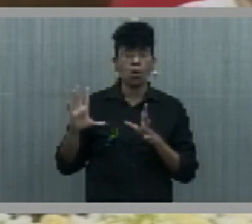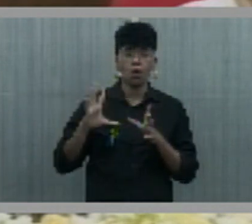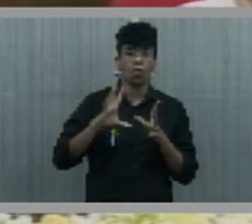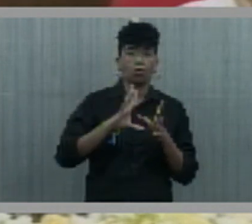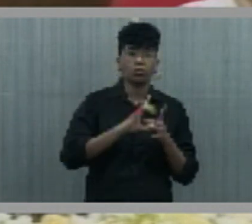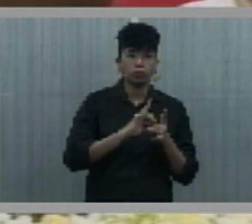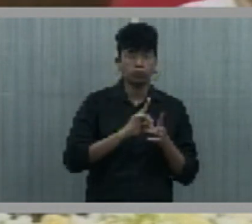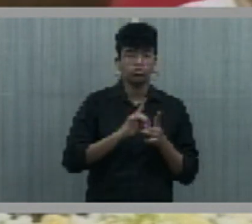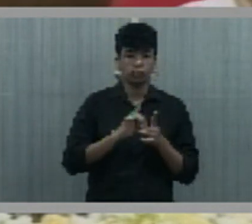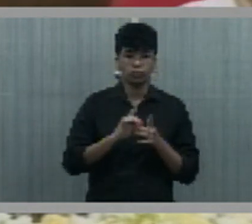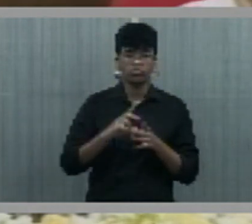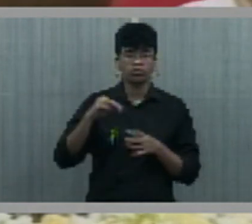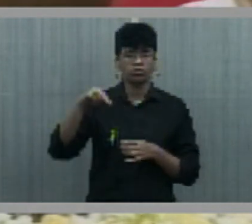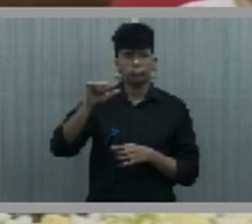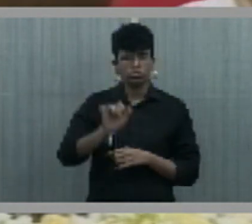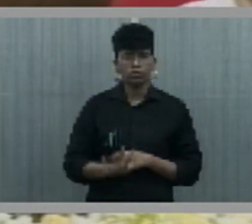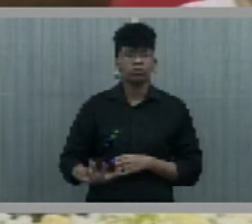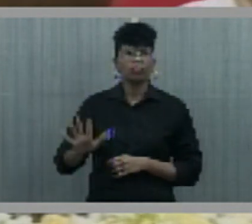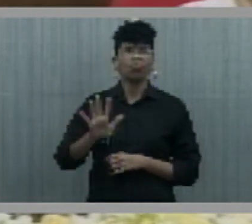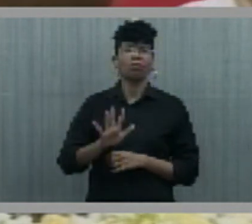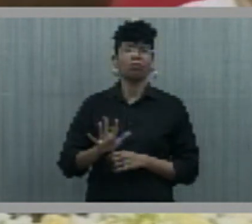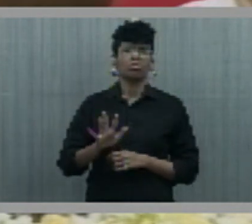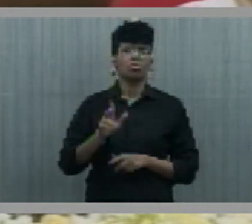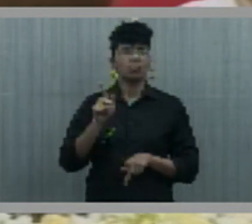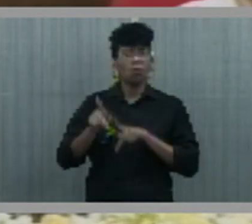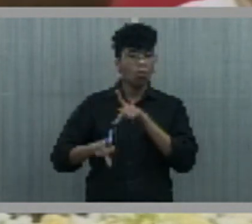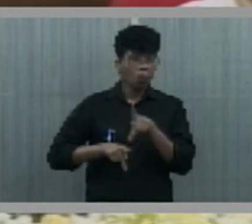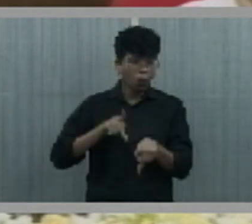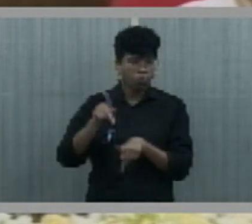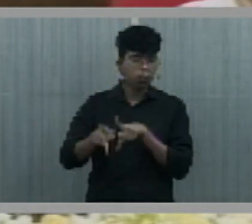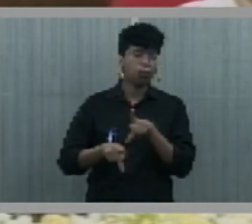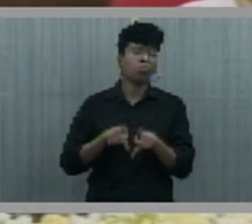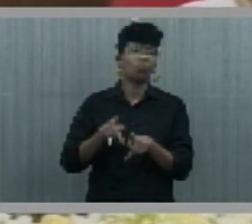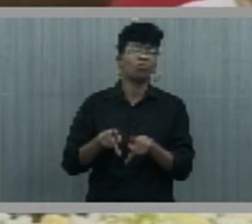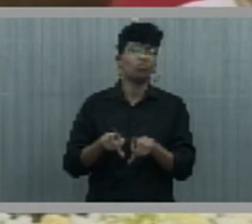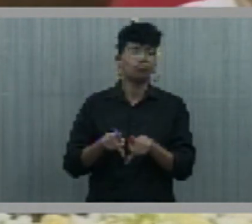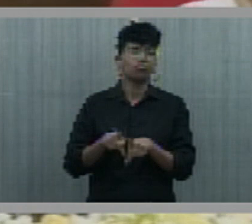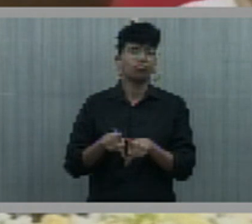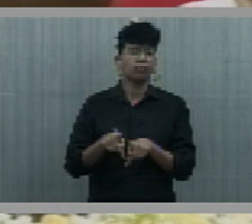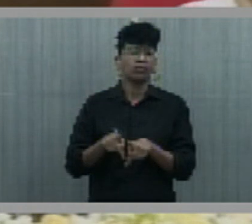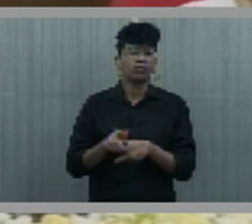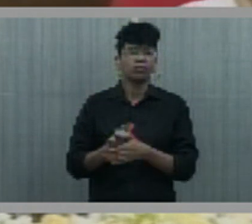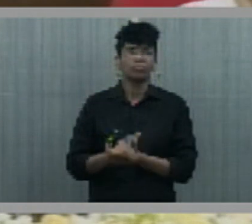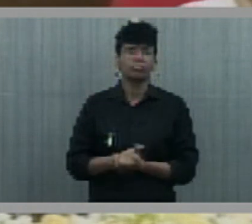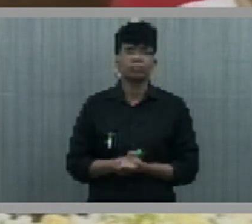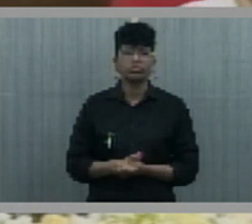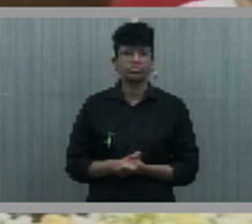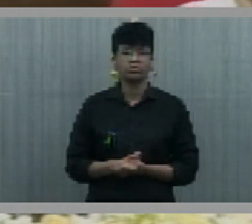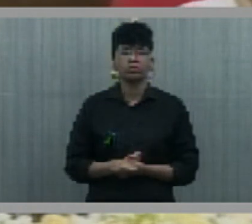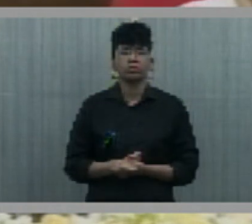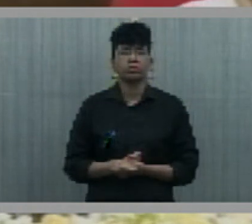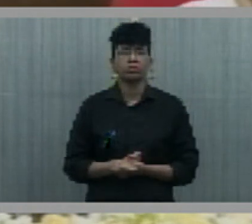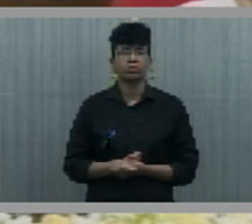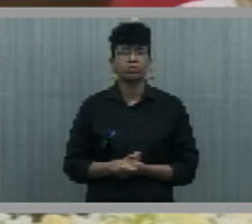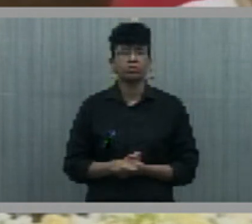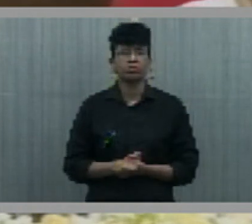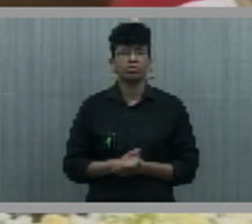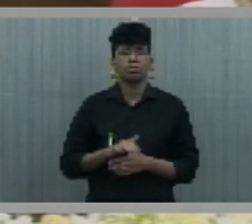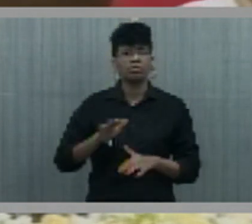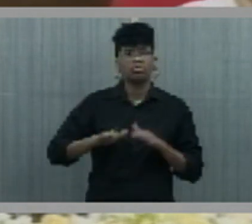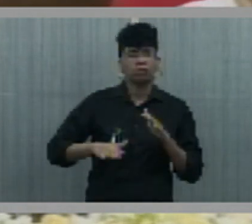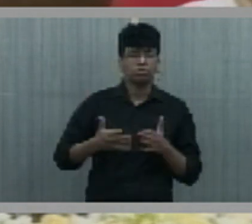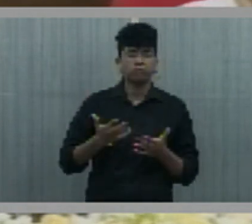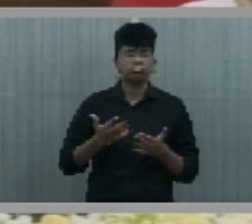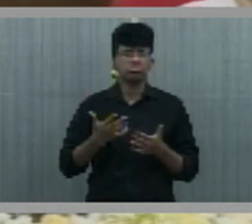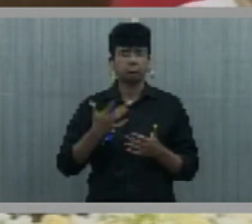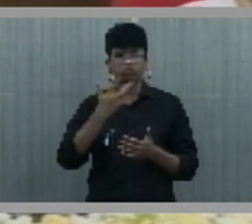que o nordestino é, de algum modo, assim, né, é tratado com certa desconfiança, com